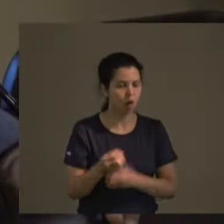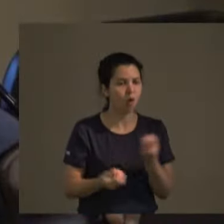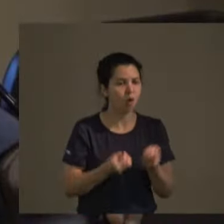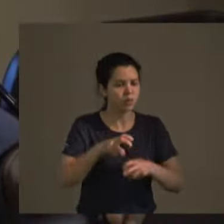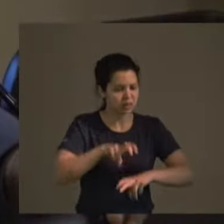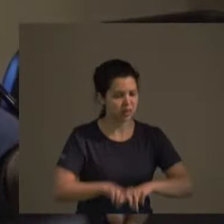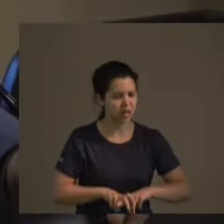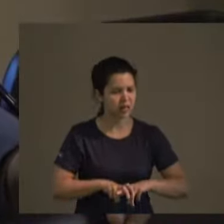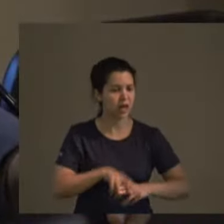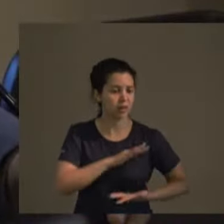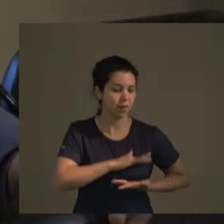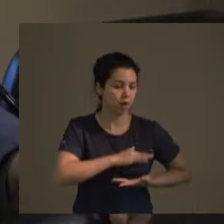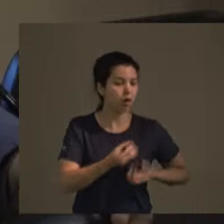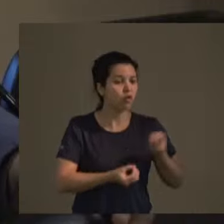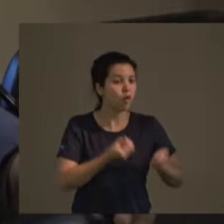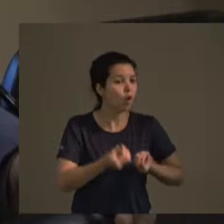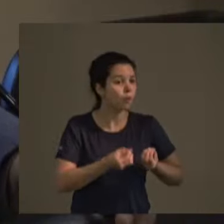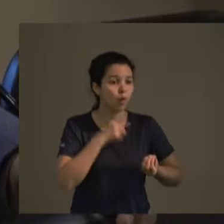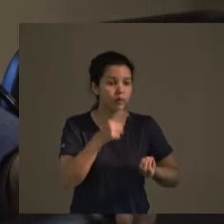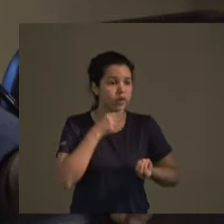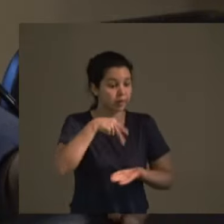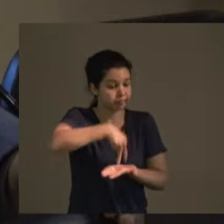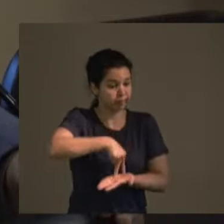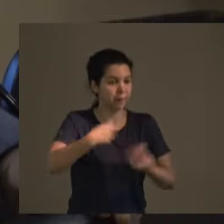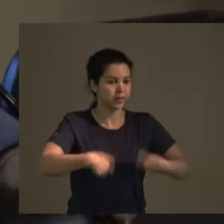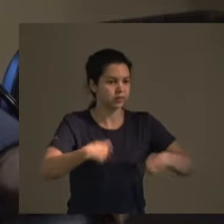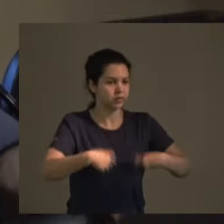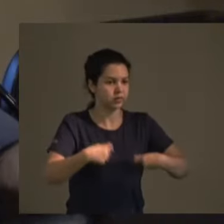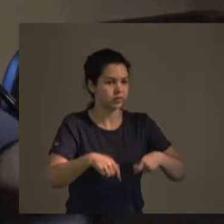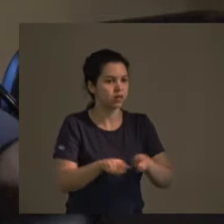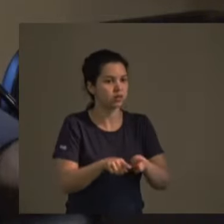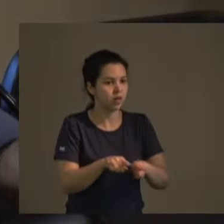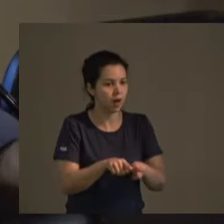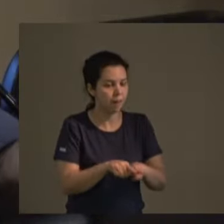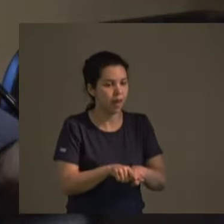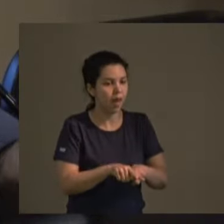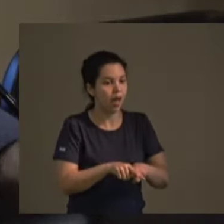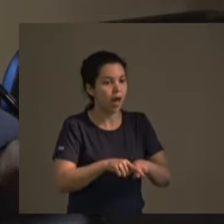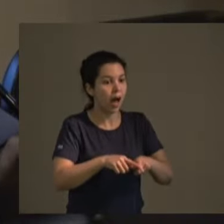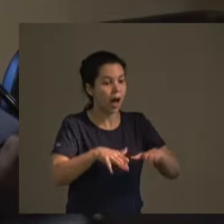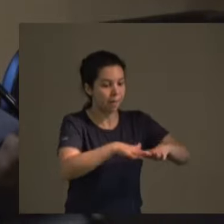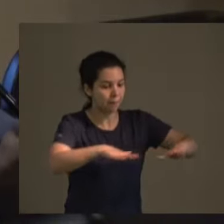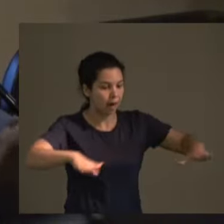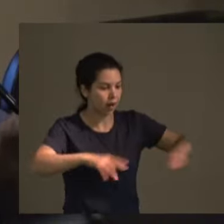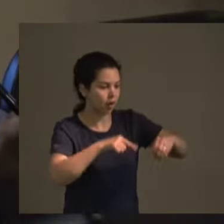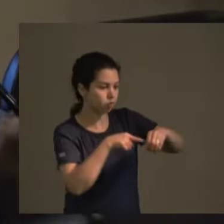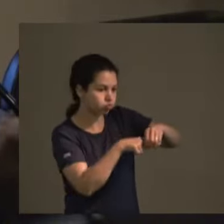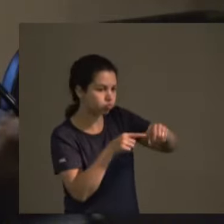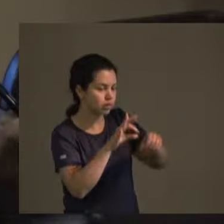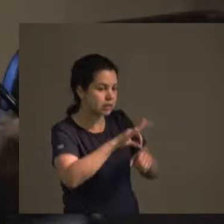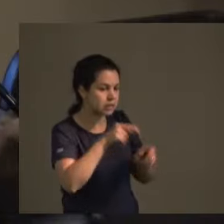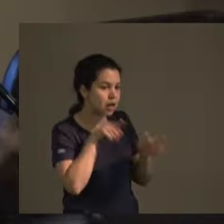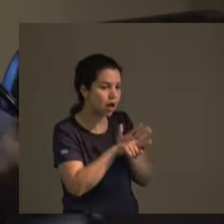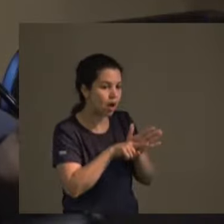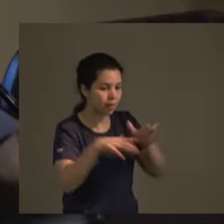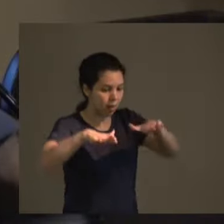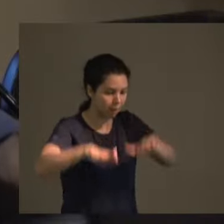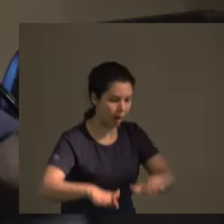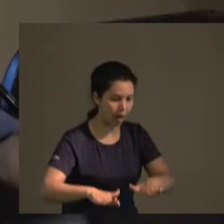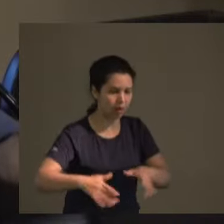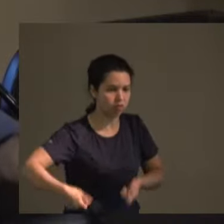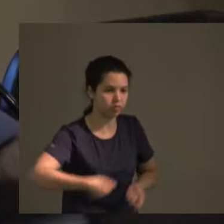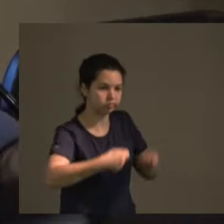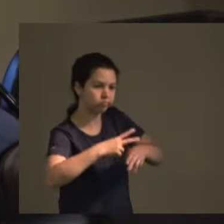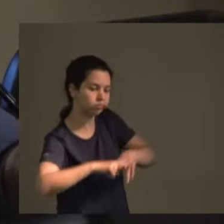mamógrafo? As macas ginecológicas não baixam a altura das cadeiras de rodas. As mulheres surdas não têm acesso